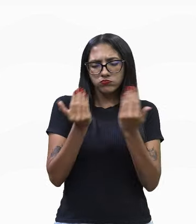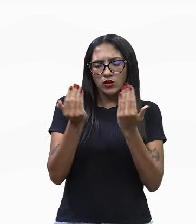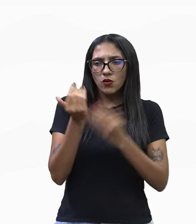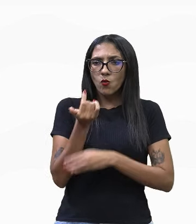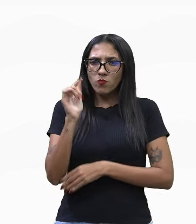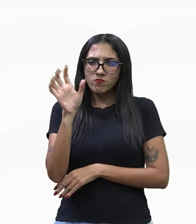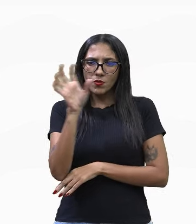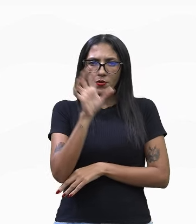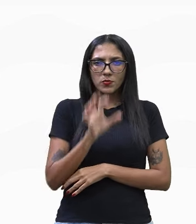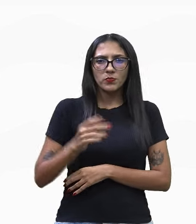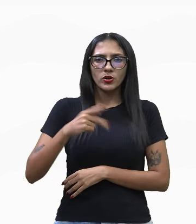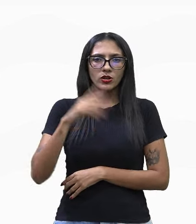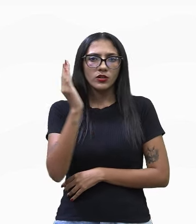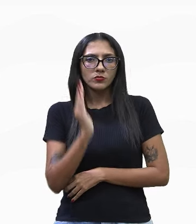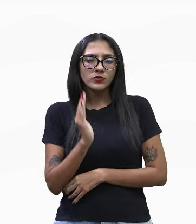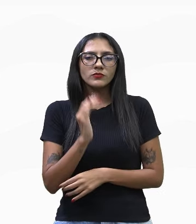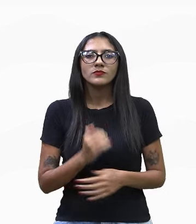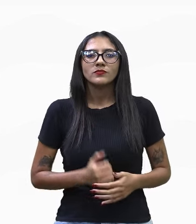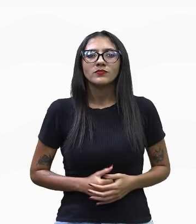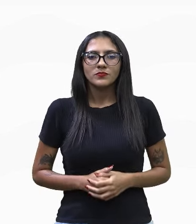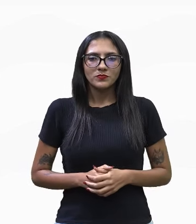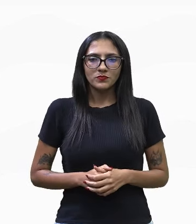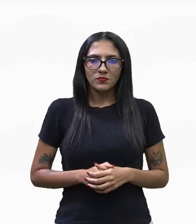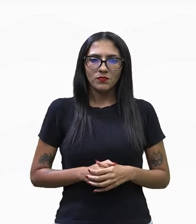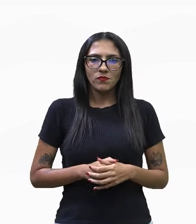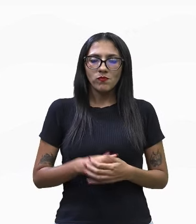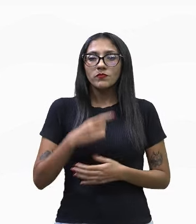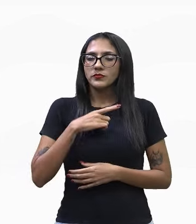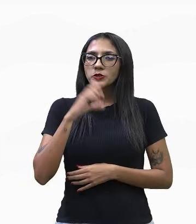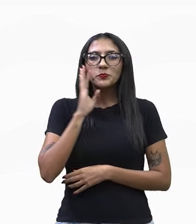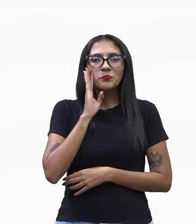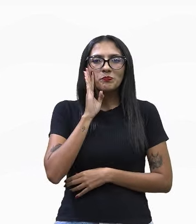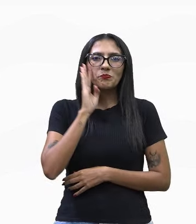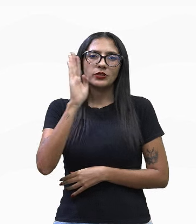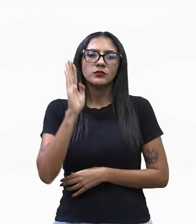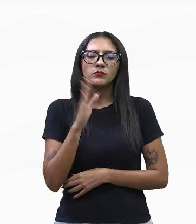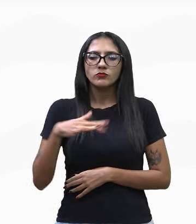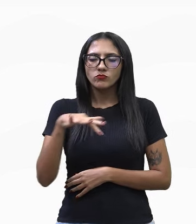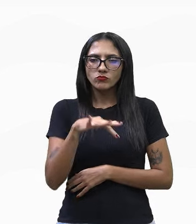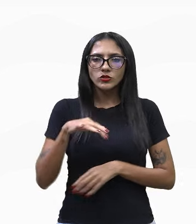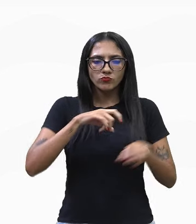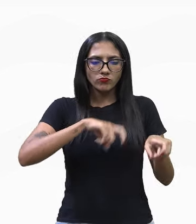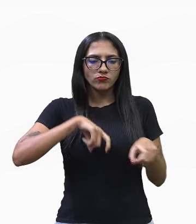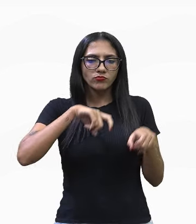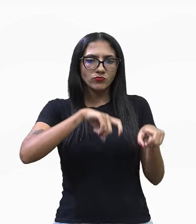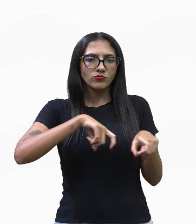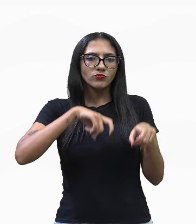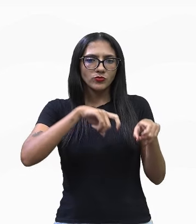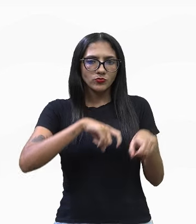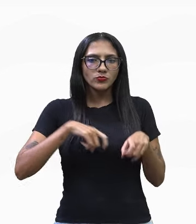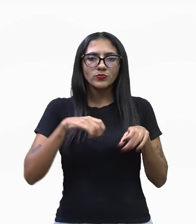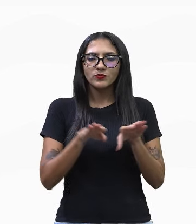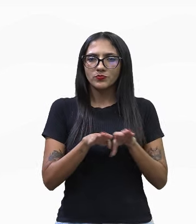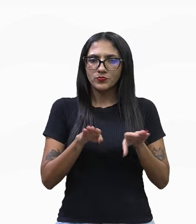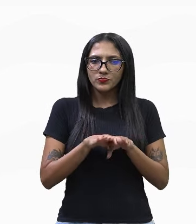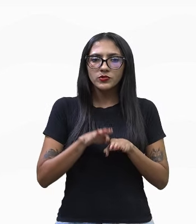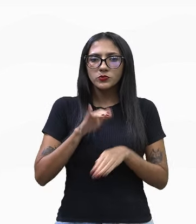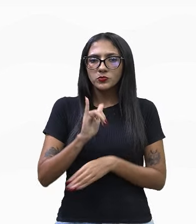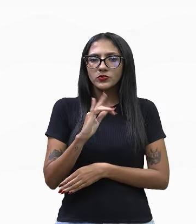IDH nas áreas predominantes predominantemente rurais é onde predomina as atividades em o IDH meus alunos